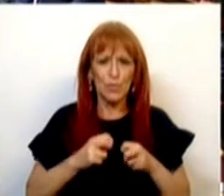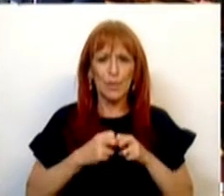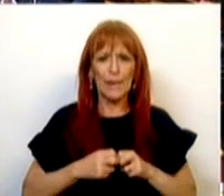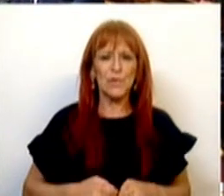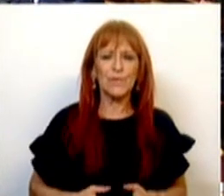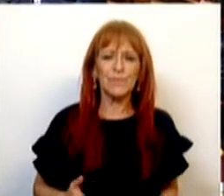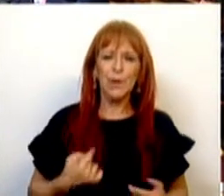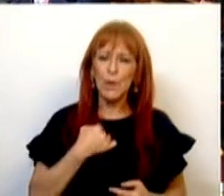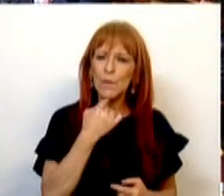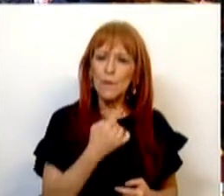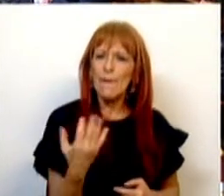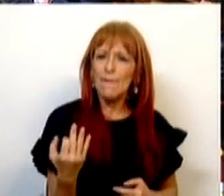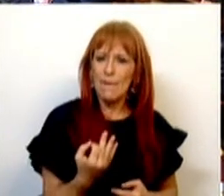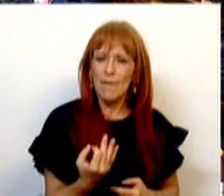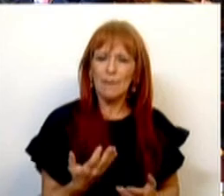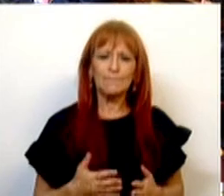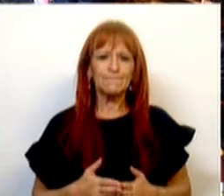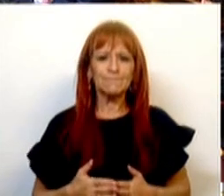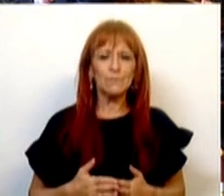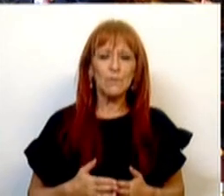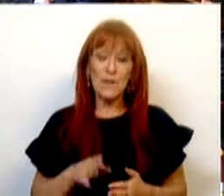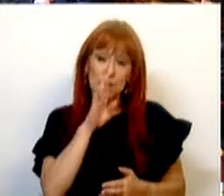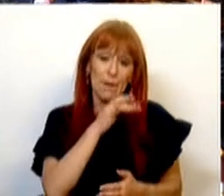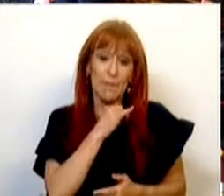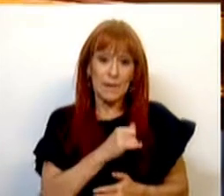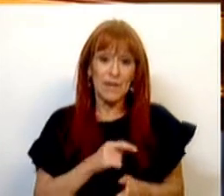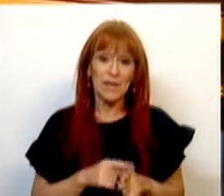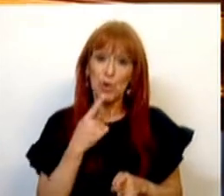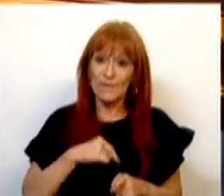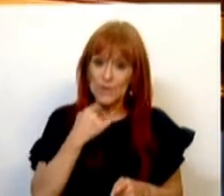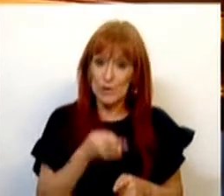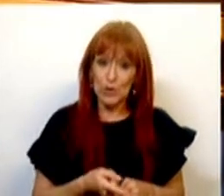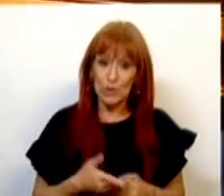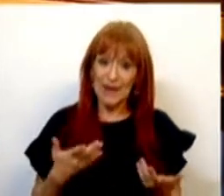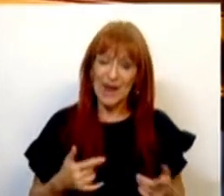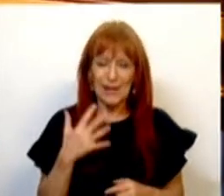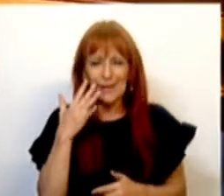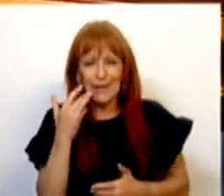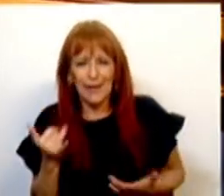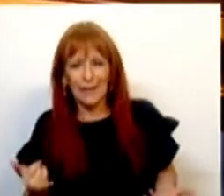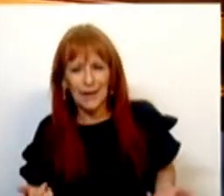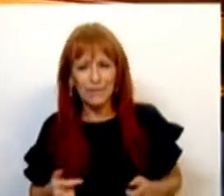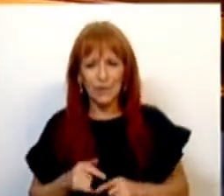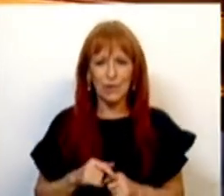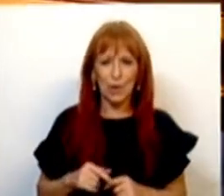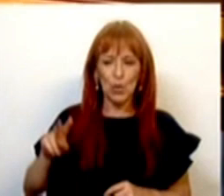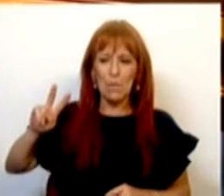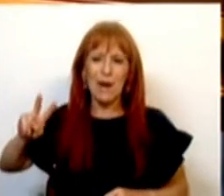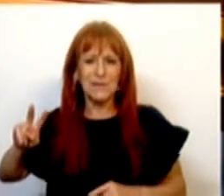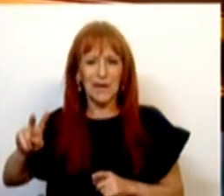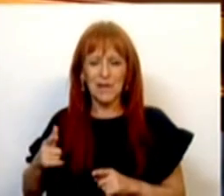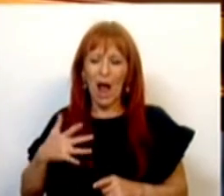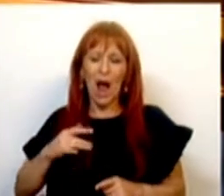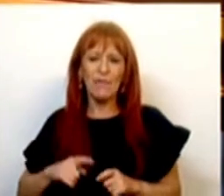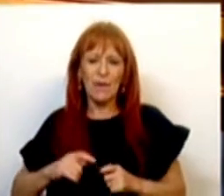problemas. E eu devo dizer, de facto, e se me permite repetir, esta tentativa do PSD de